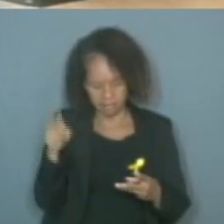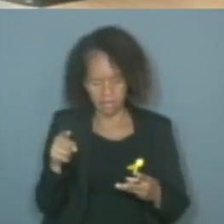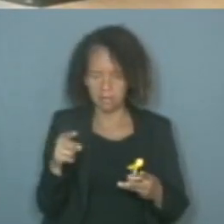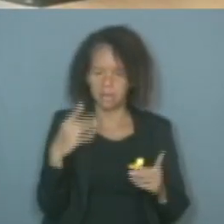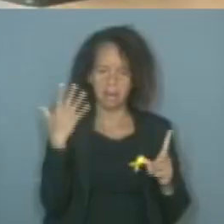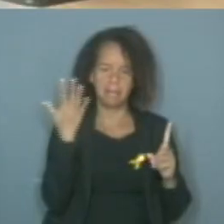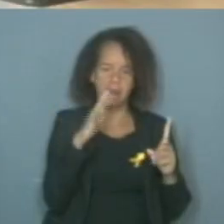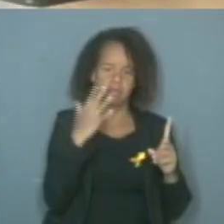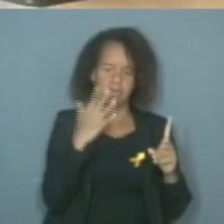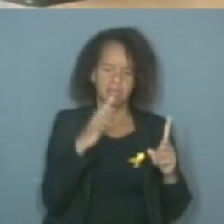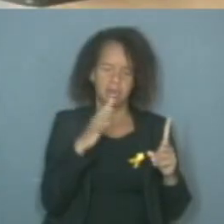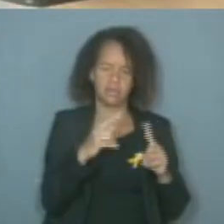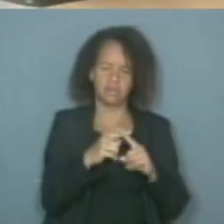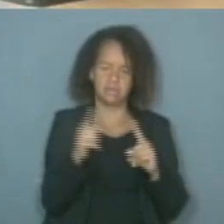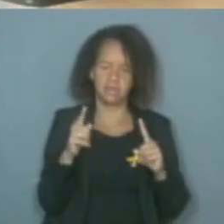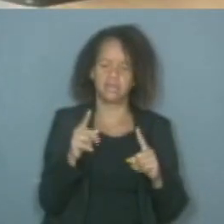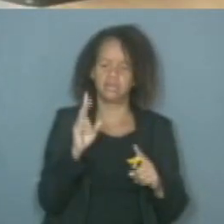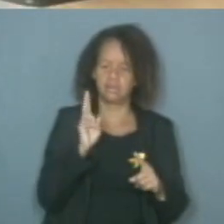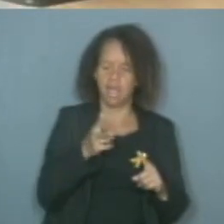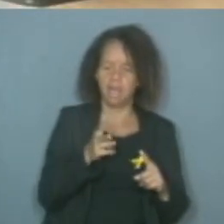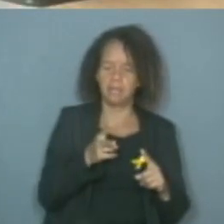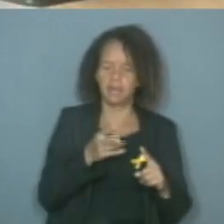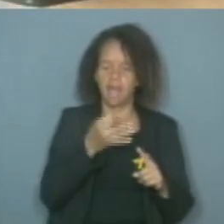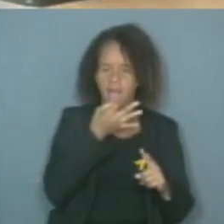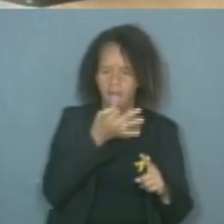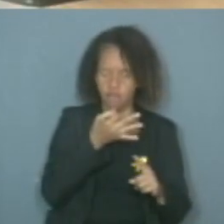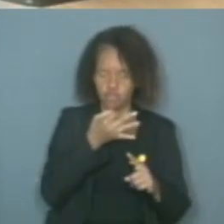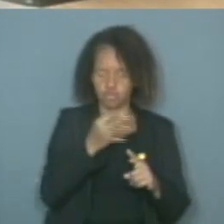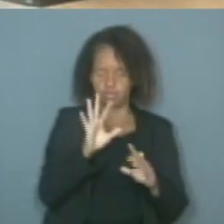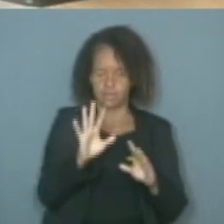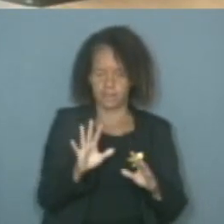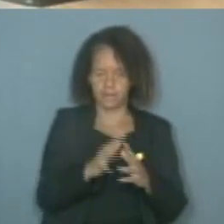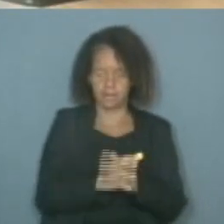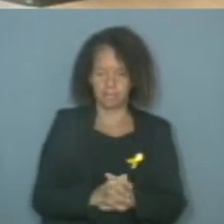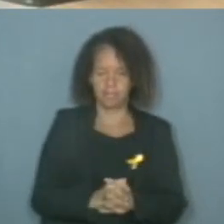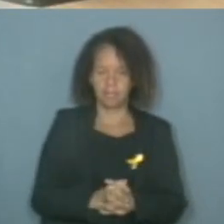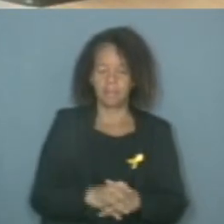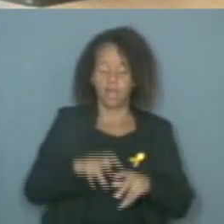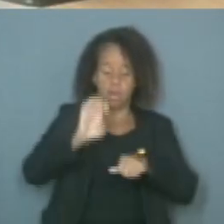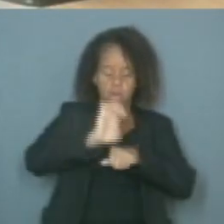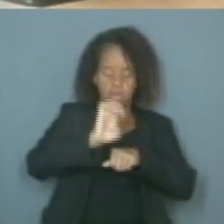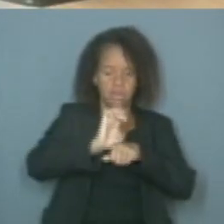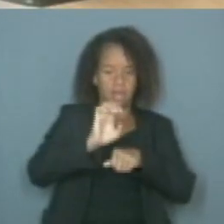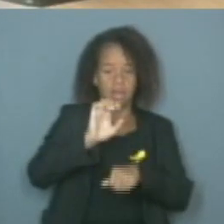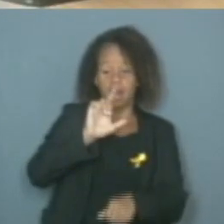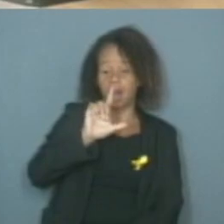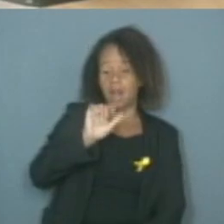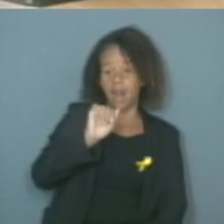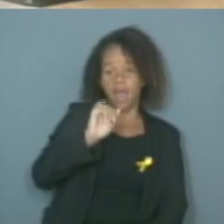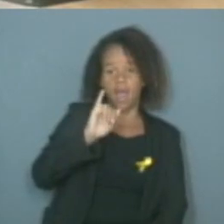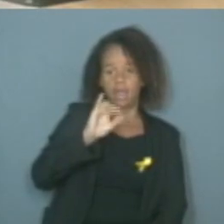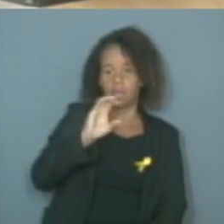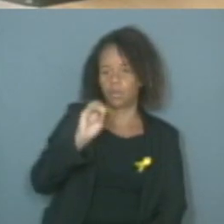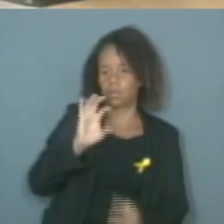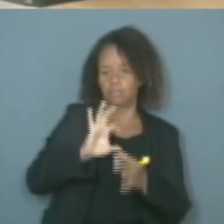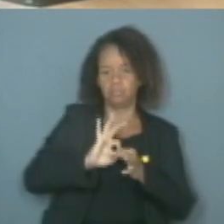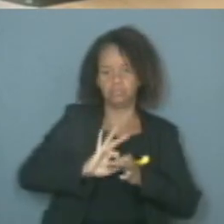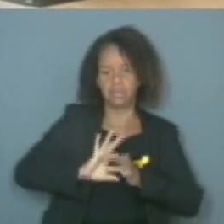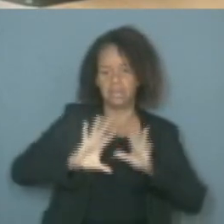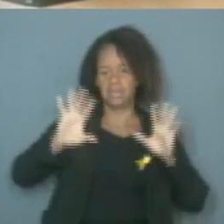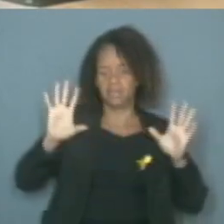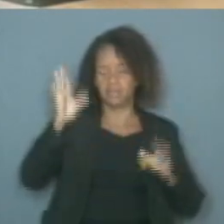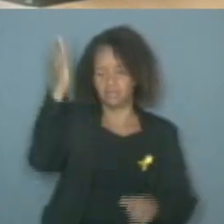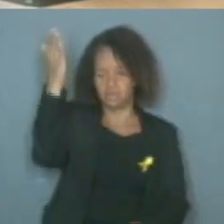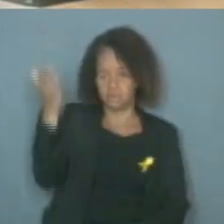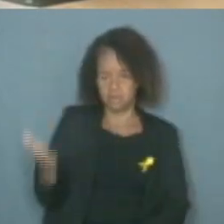é um voto de aplauso. Mas eu sempre acho que o Estado é laico. O Estado, quando eu digo,